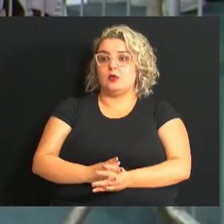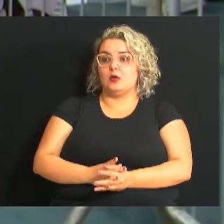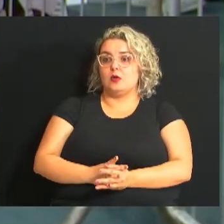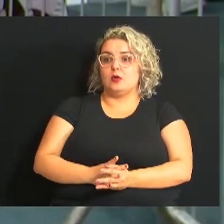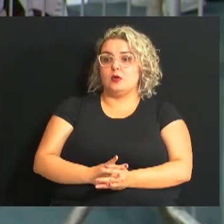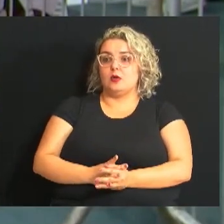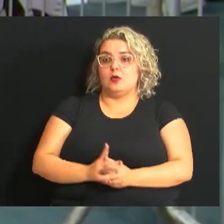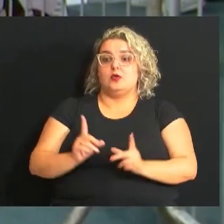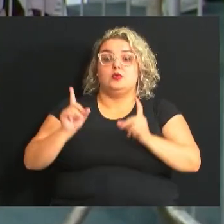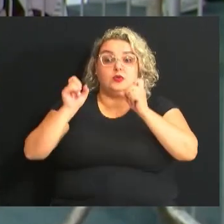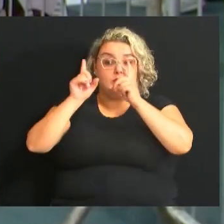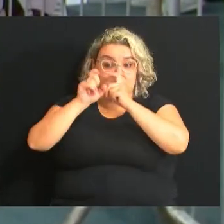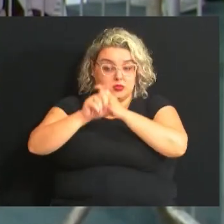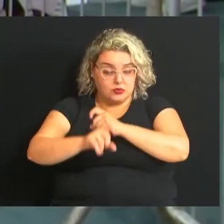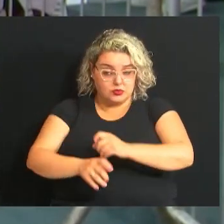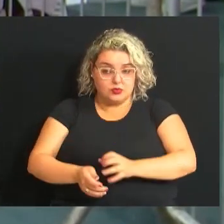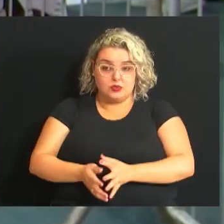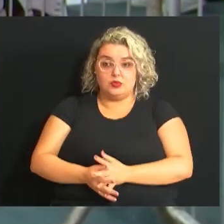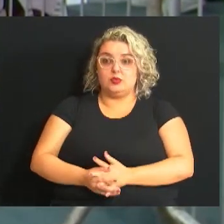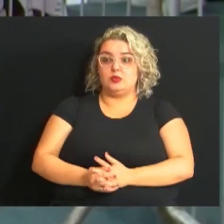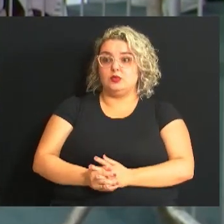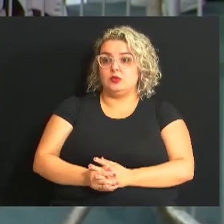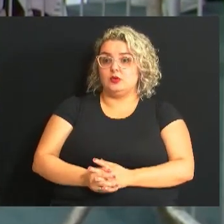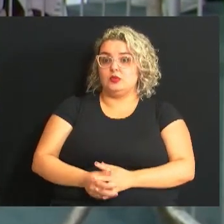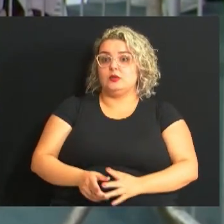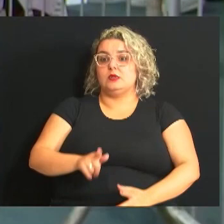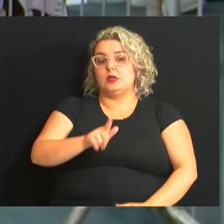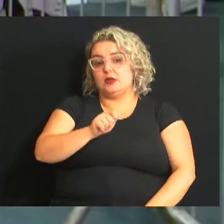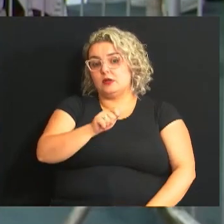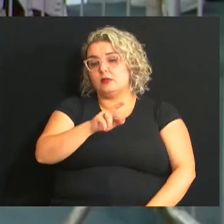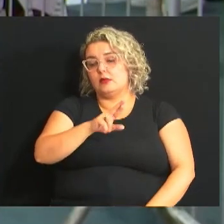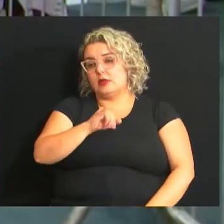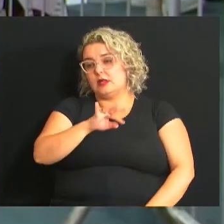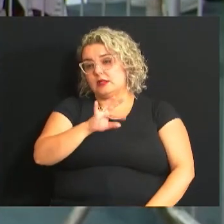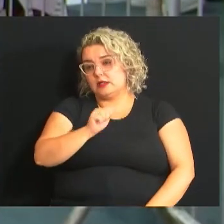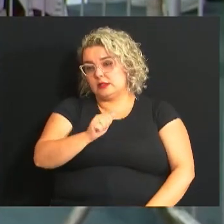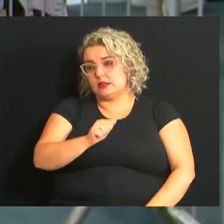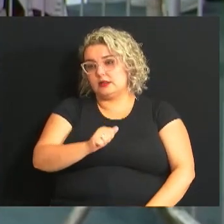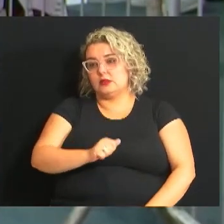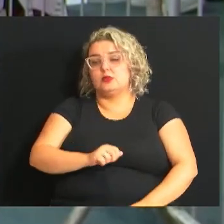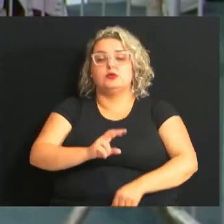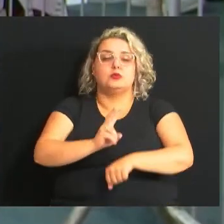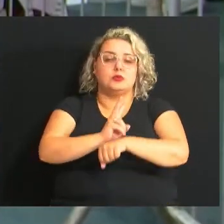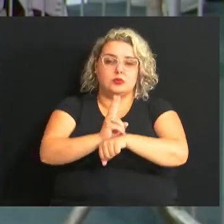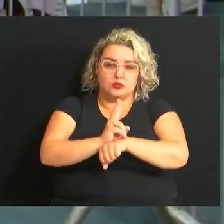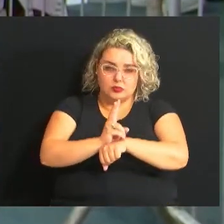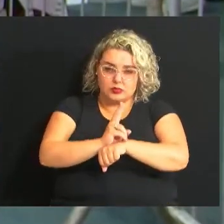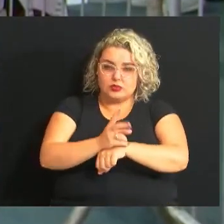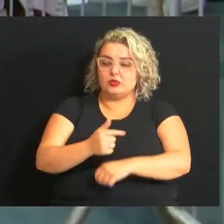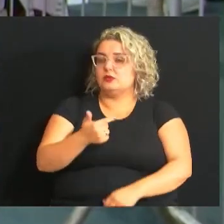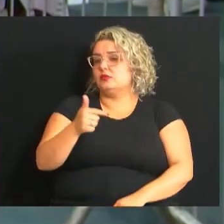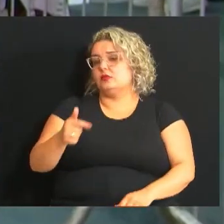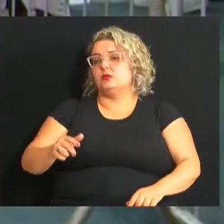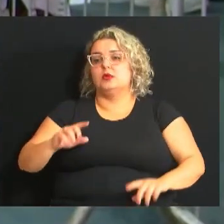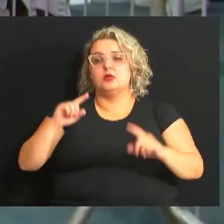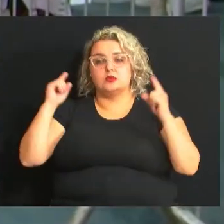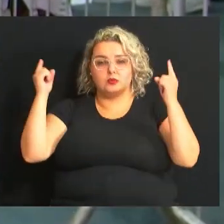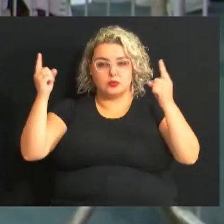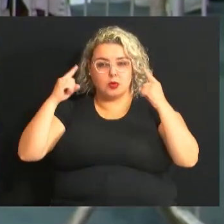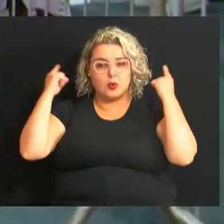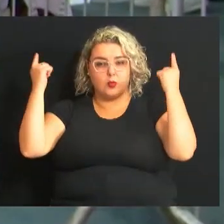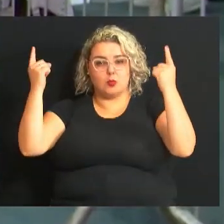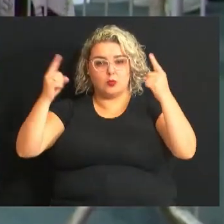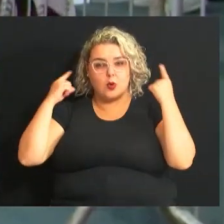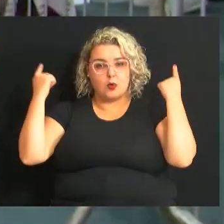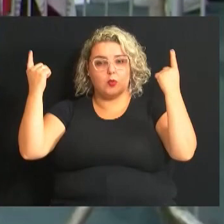complicado, né? Estão atendendo lá na Gurita do Guarda, está sem ambulância e sempre precisa de ter uma saúde melhor. Então, inclusive, a parte